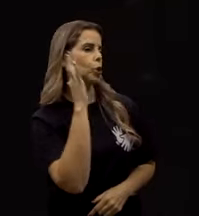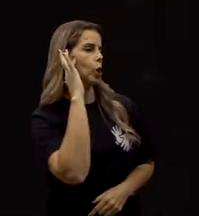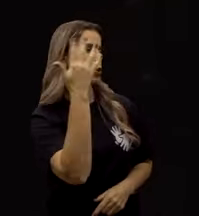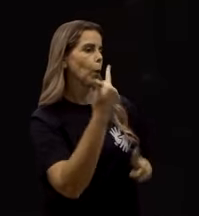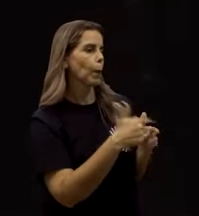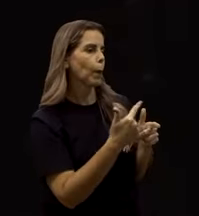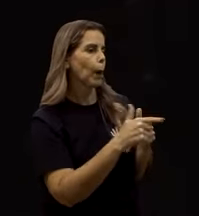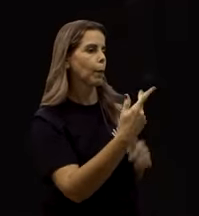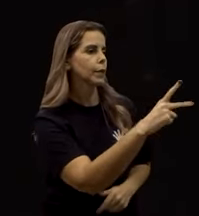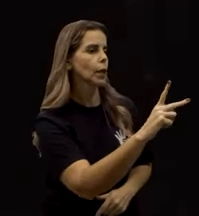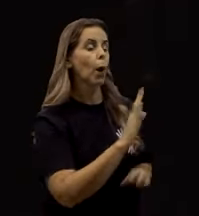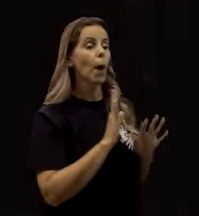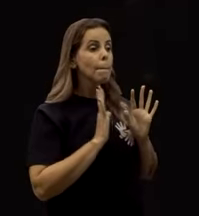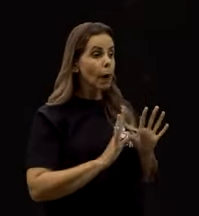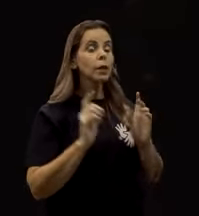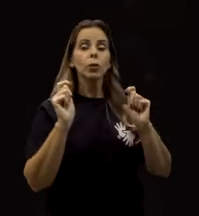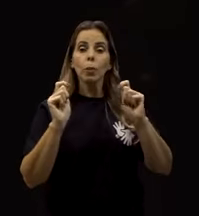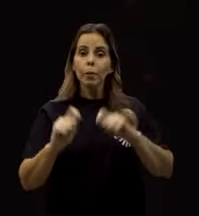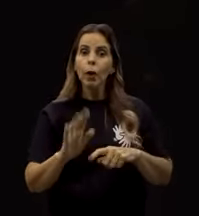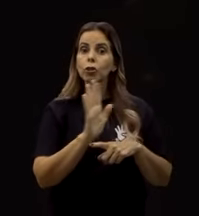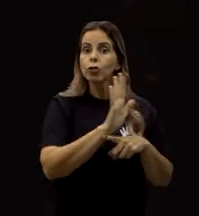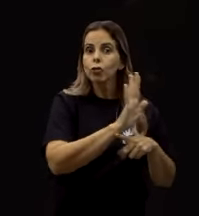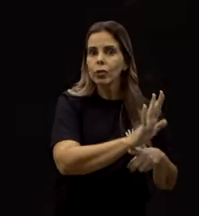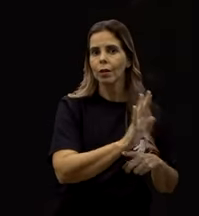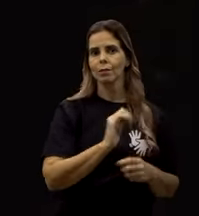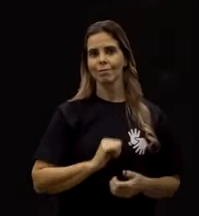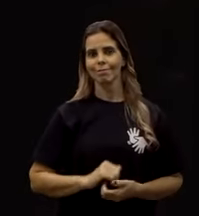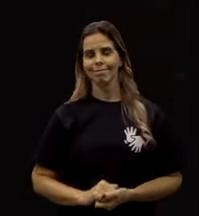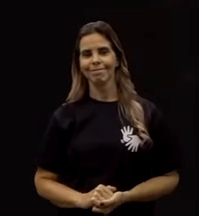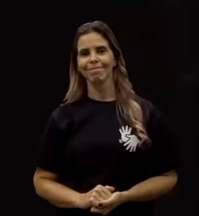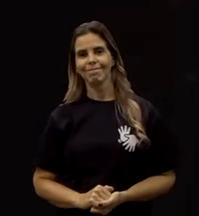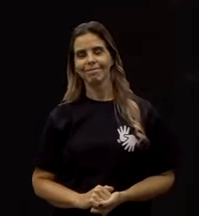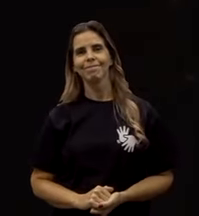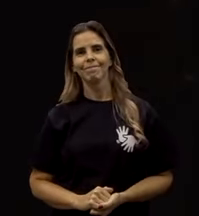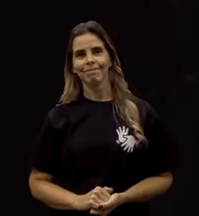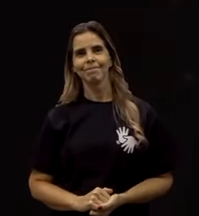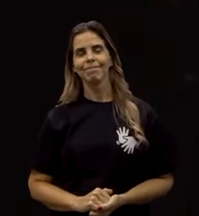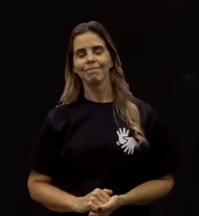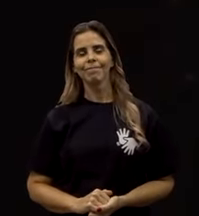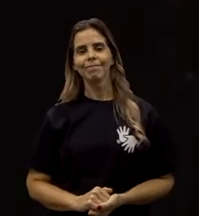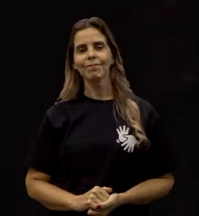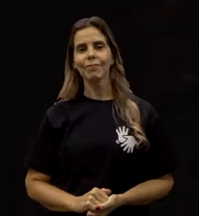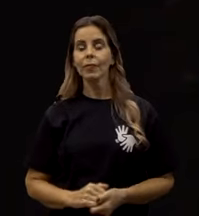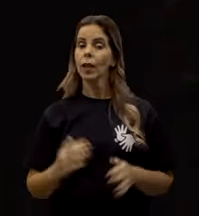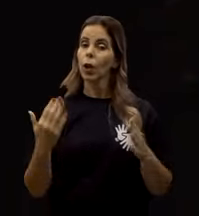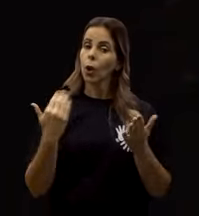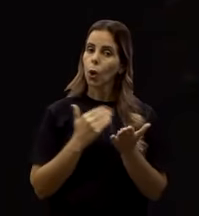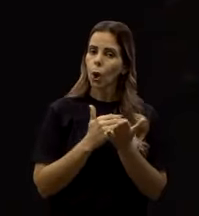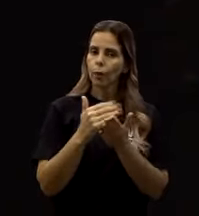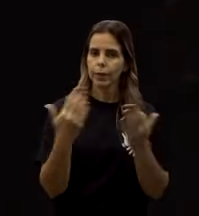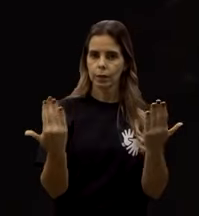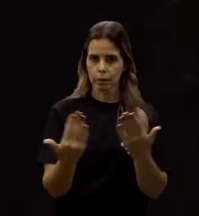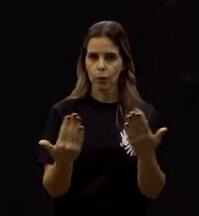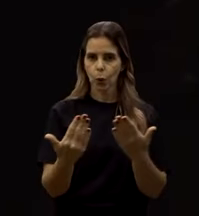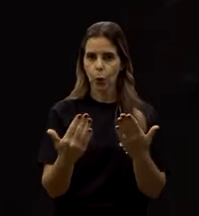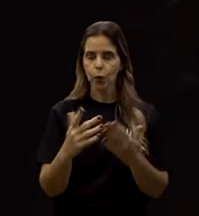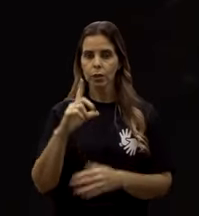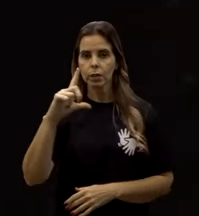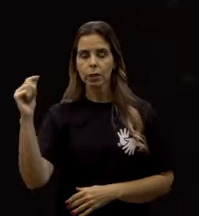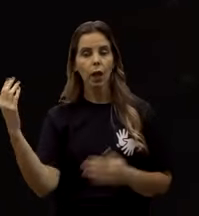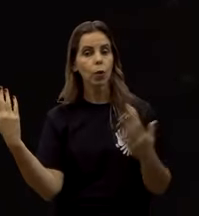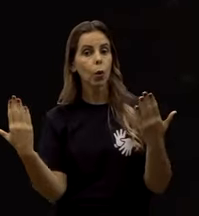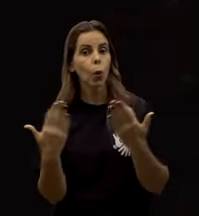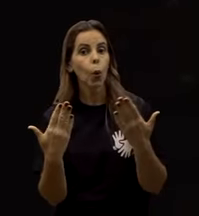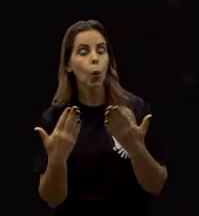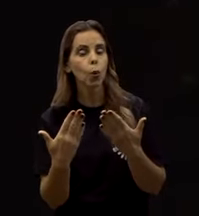se eu não fizer eu não estou servindo ao meu propósito então começa hoje a sair dessa noite aqui decidido rápido a se